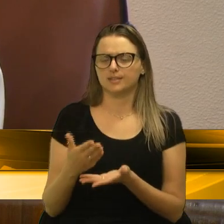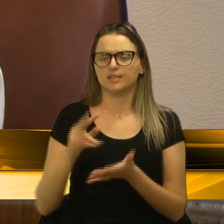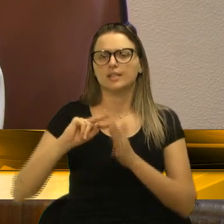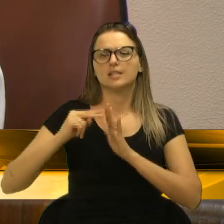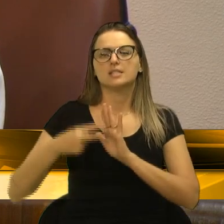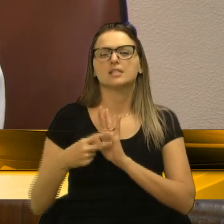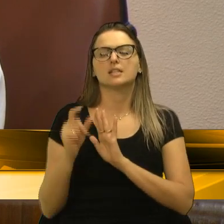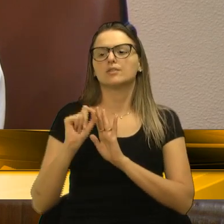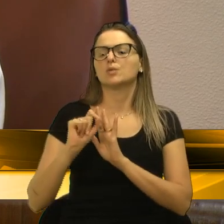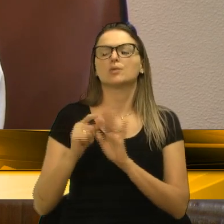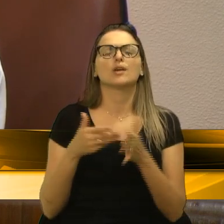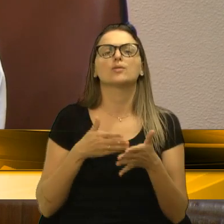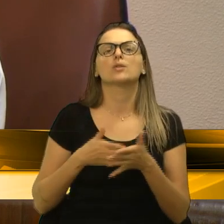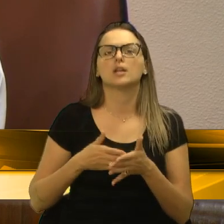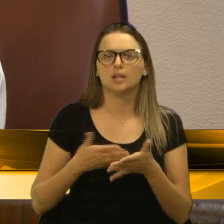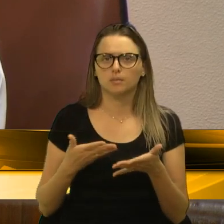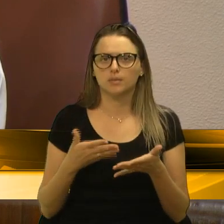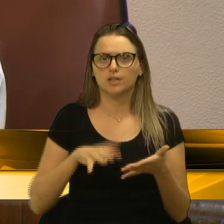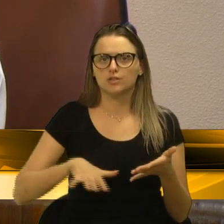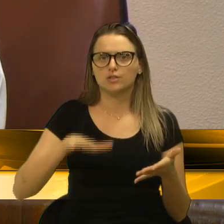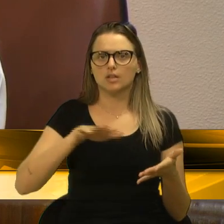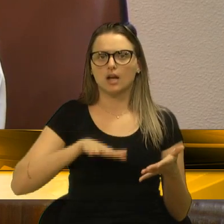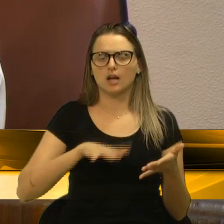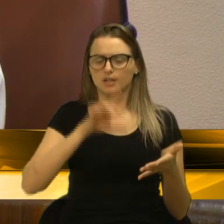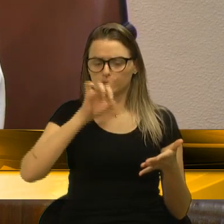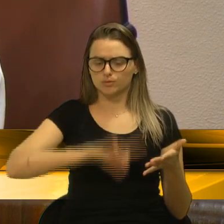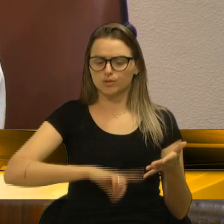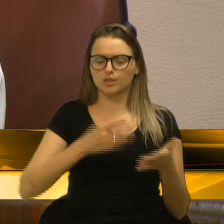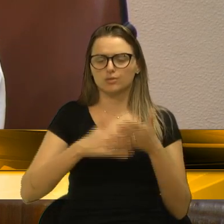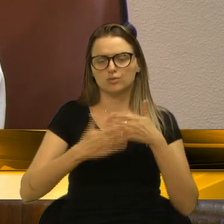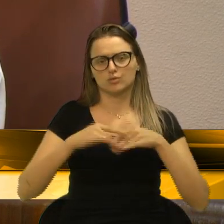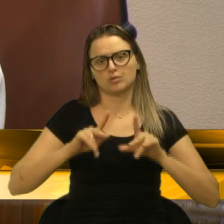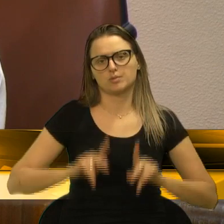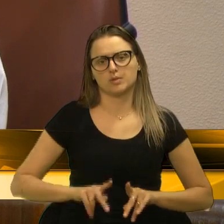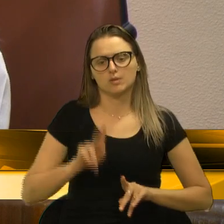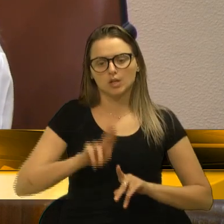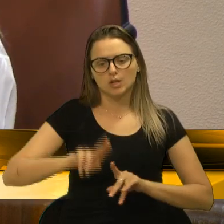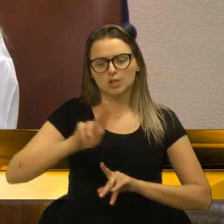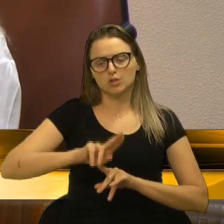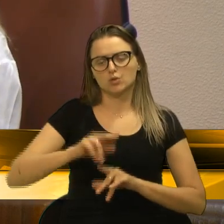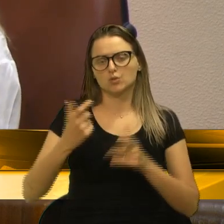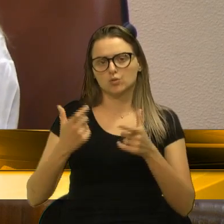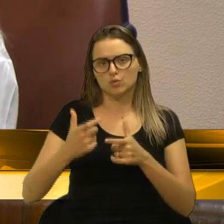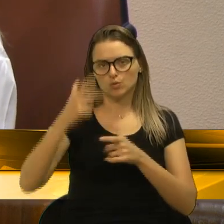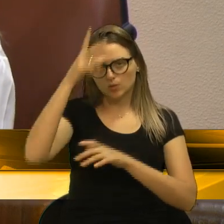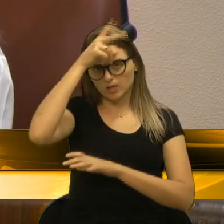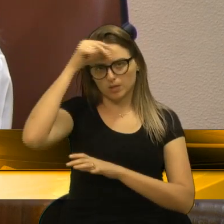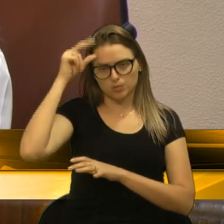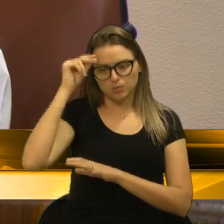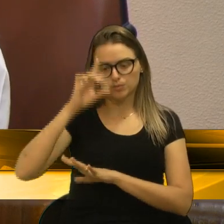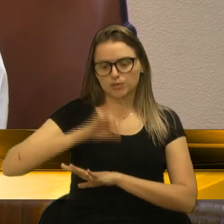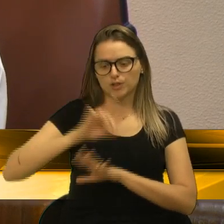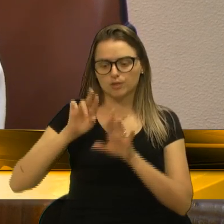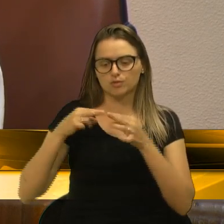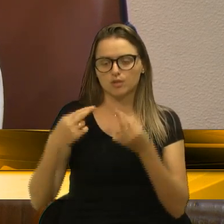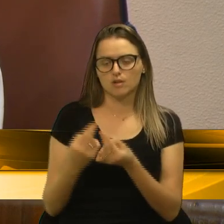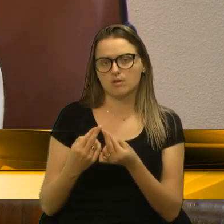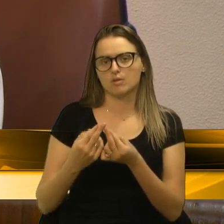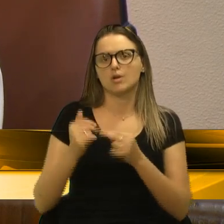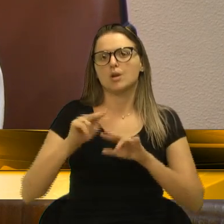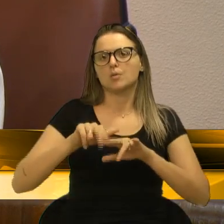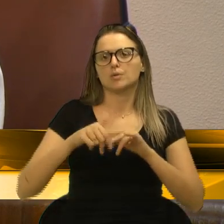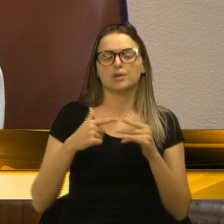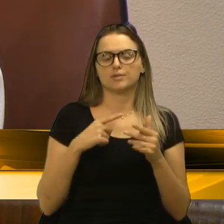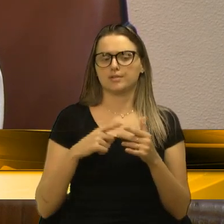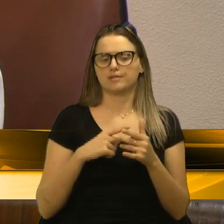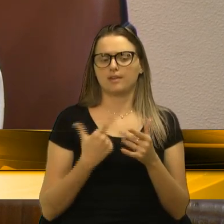uma limitação ao núcleo essencial do direito ao espaço público, do direito de reunião, por comprometer a